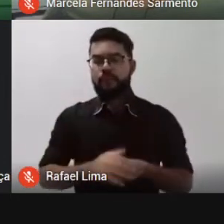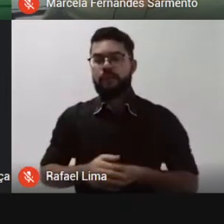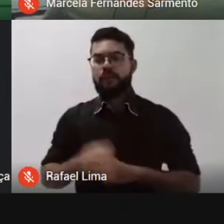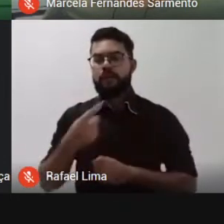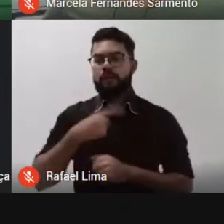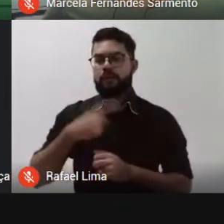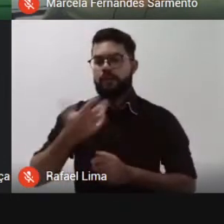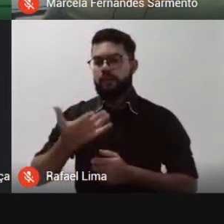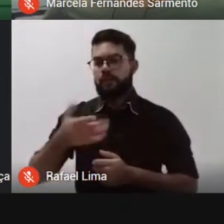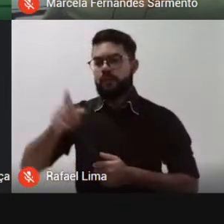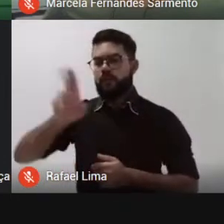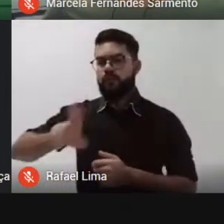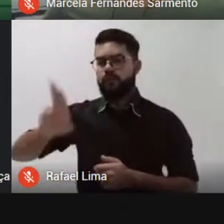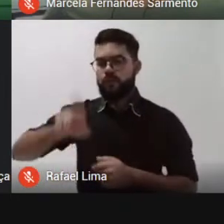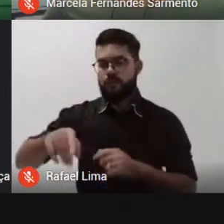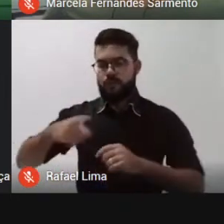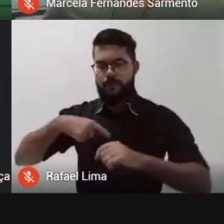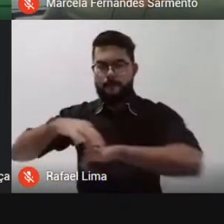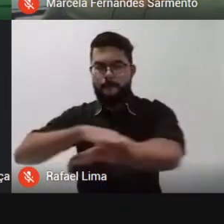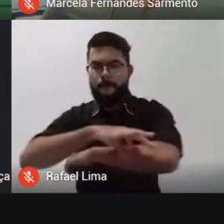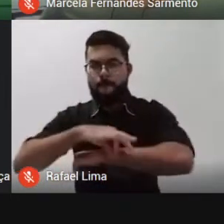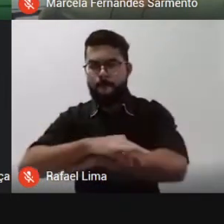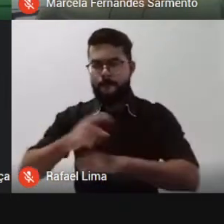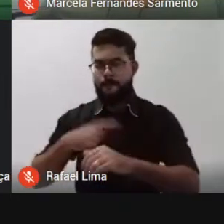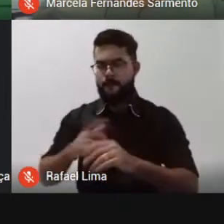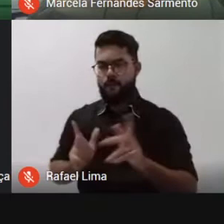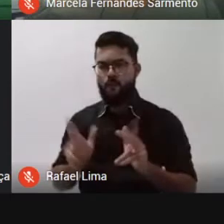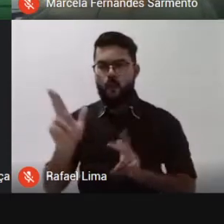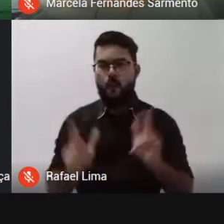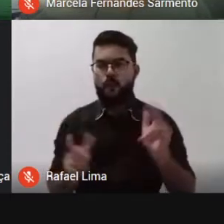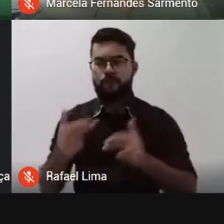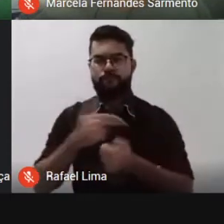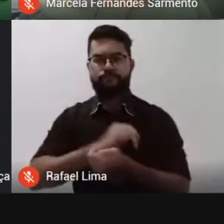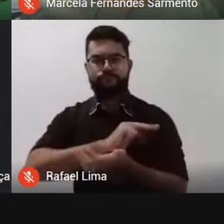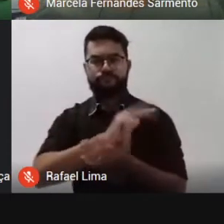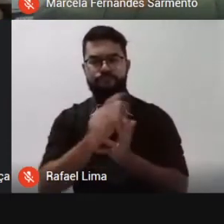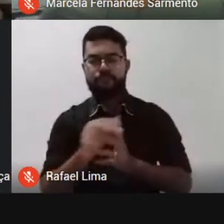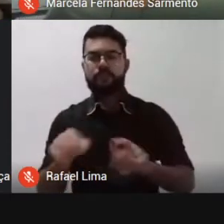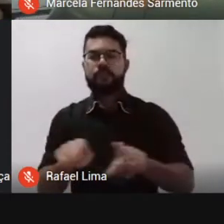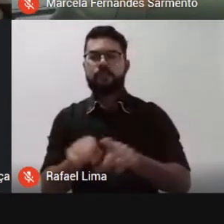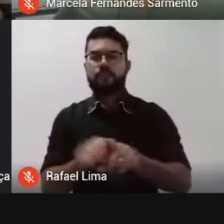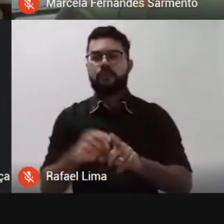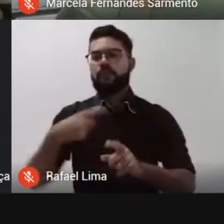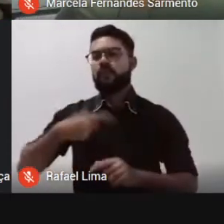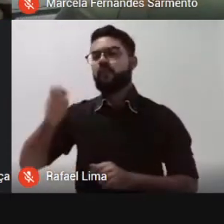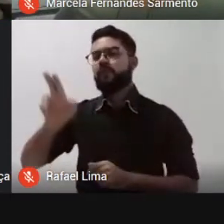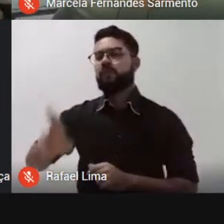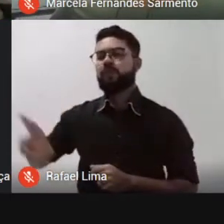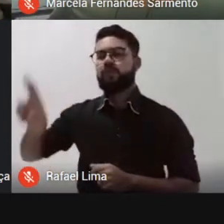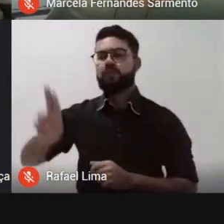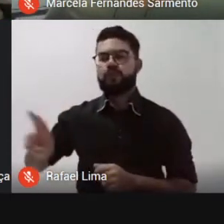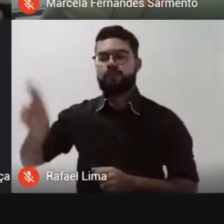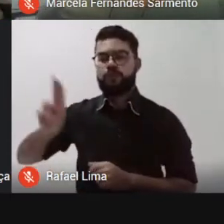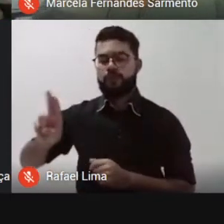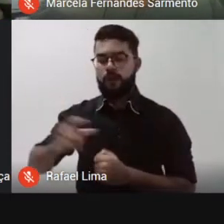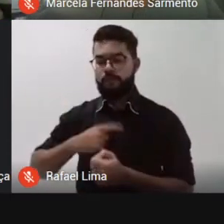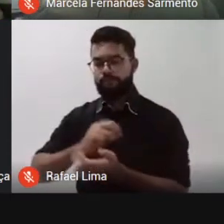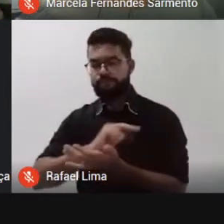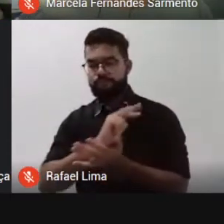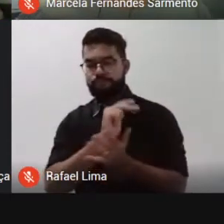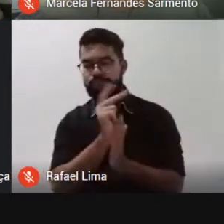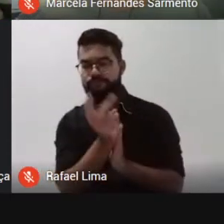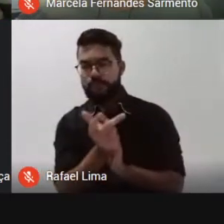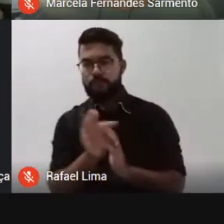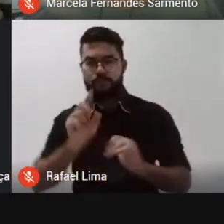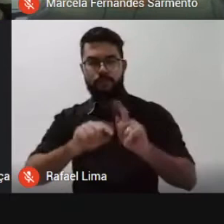as réguas, cortar as réguas. E a gente gosta sempre de brincar que a gente utilizou 2 tipos de ferramentas. A gente dividia essas ferramentas em